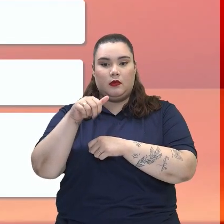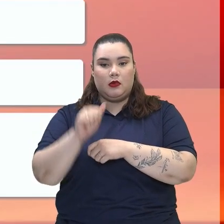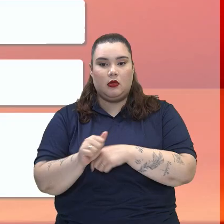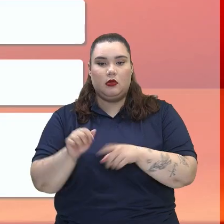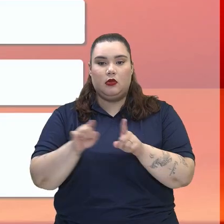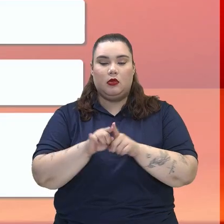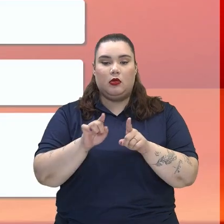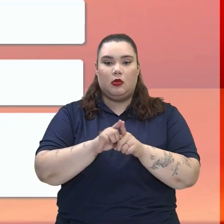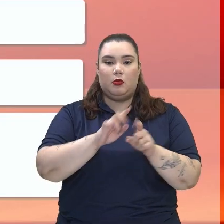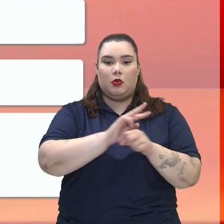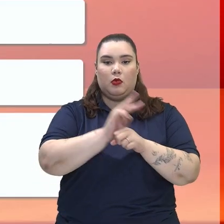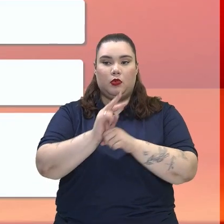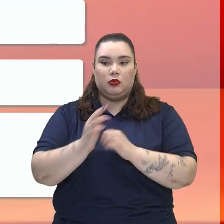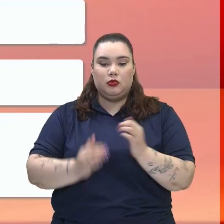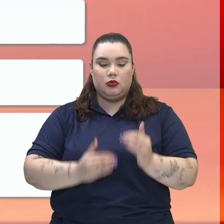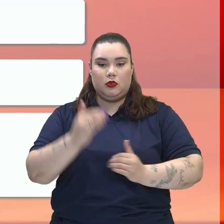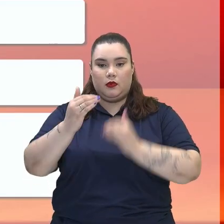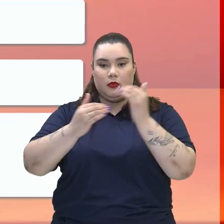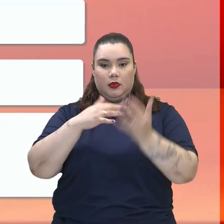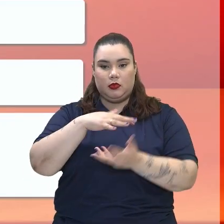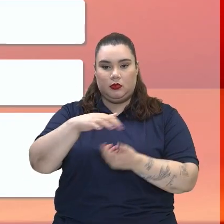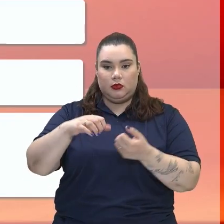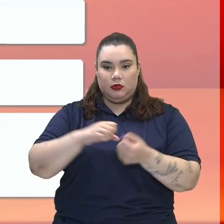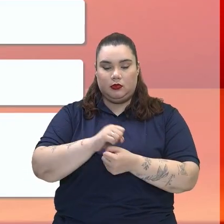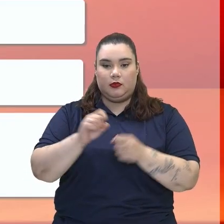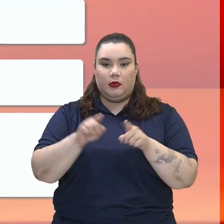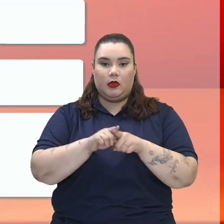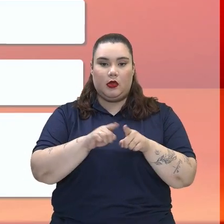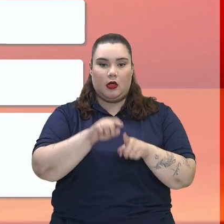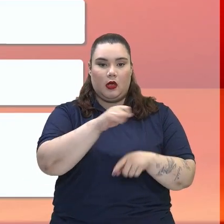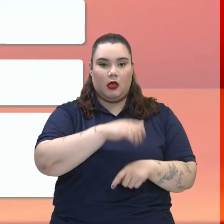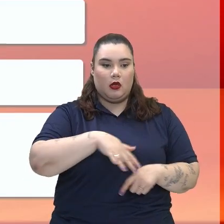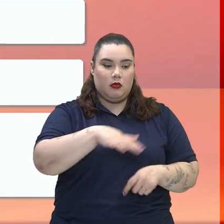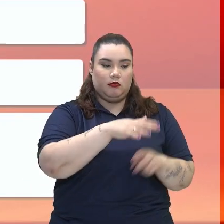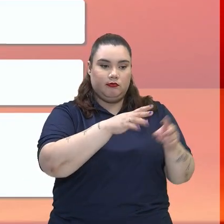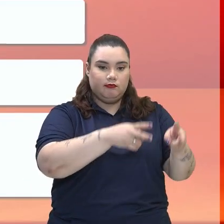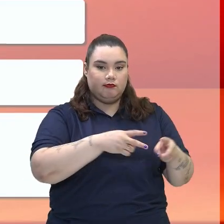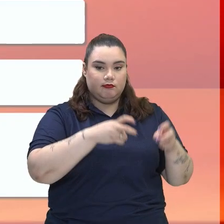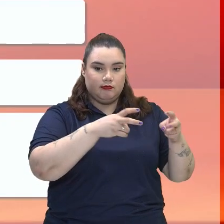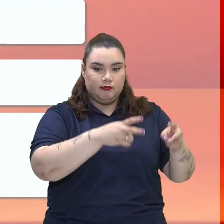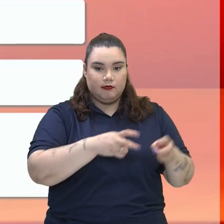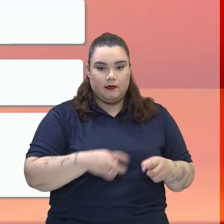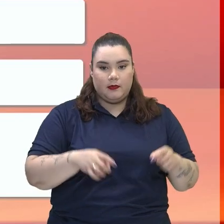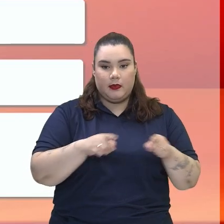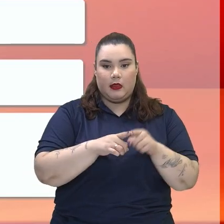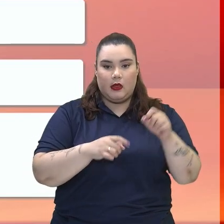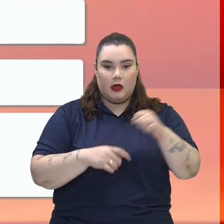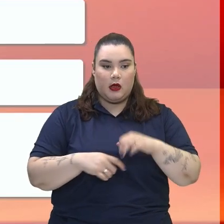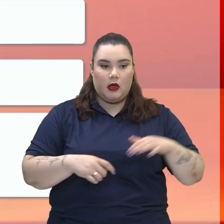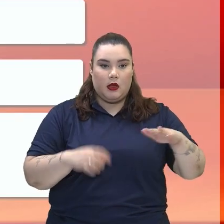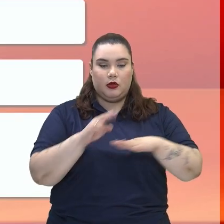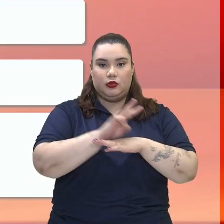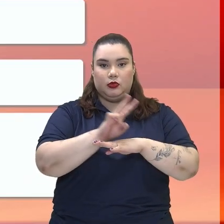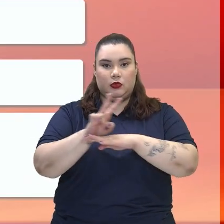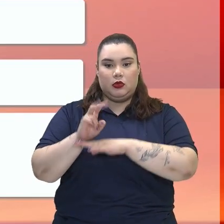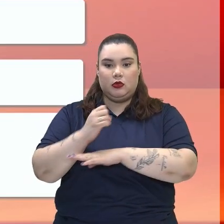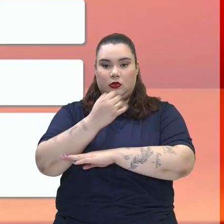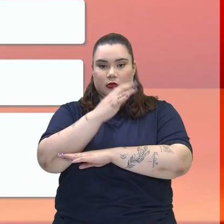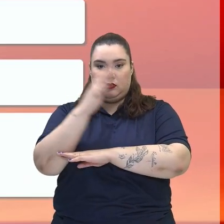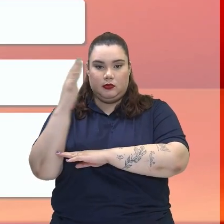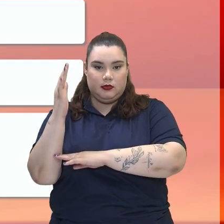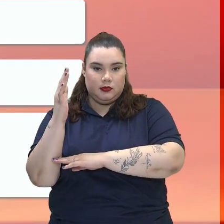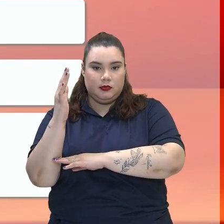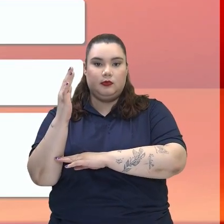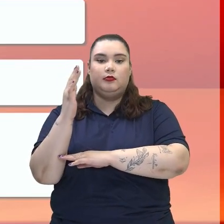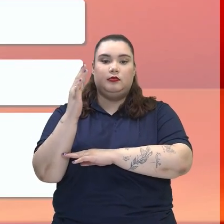ainda reserva de desenvolvimento sustentável, reserva extrativista, a área de proteção ambiental, as APAs,